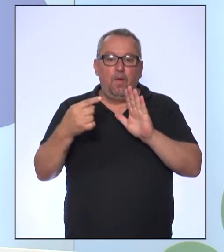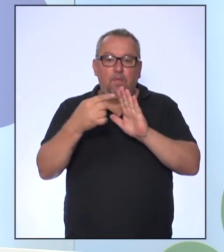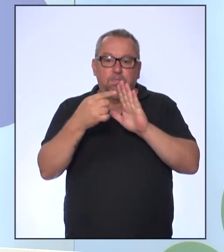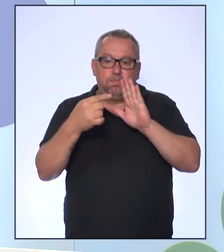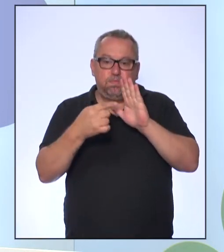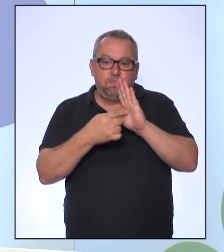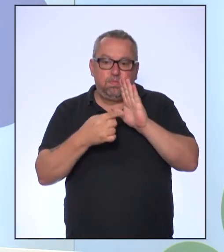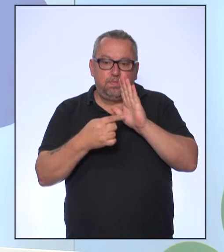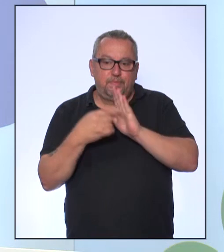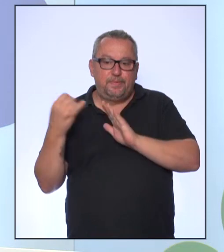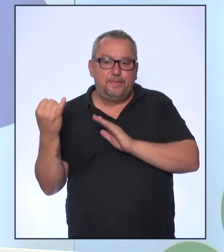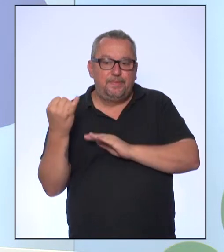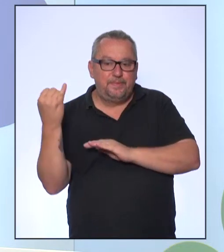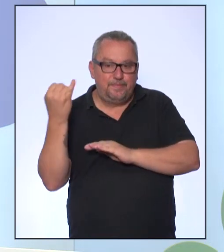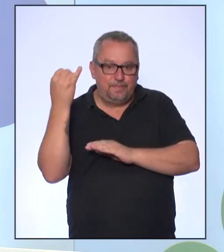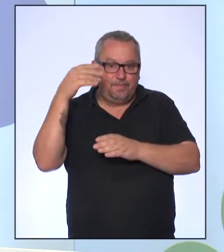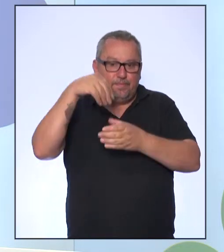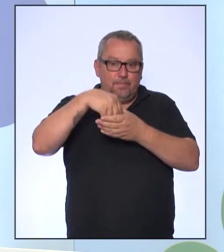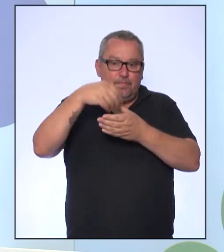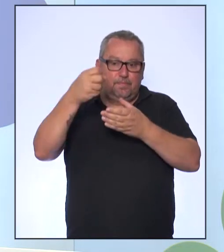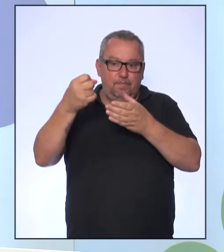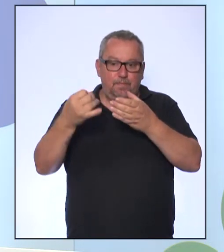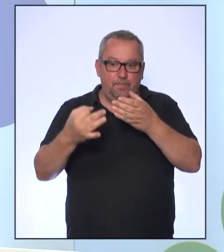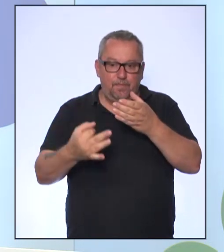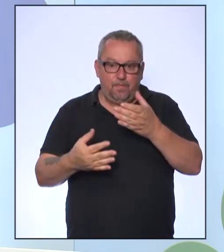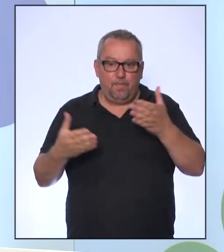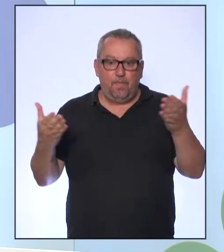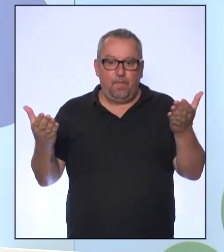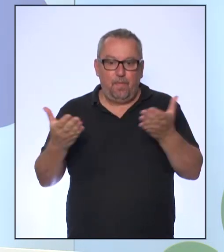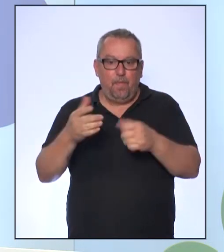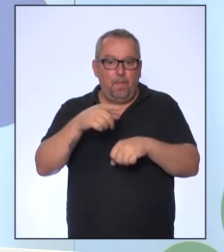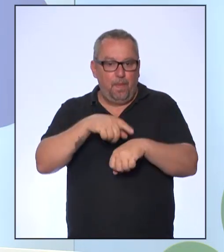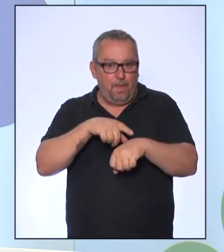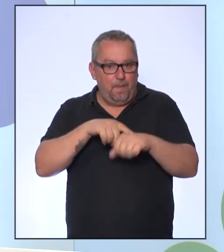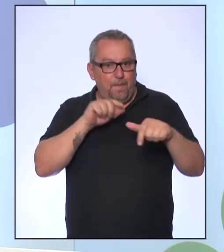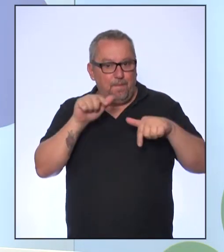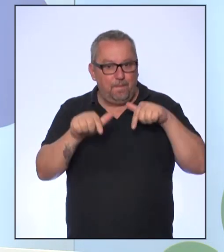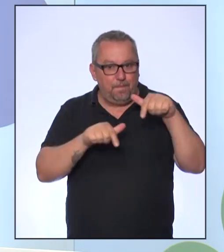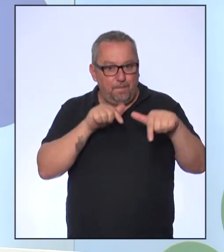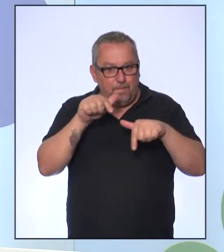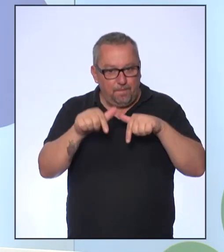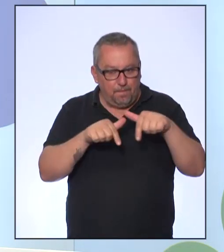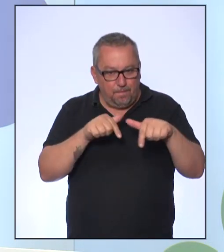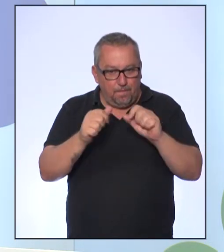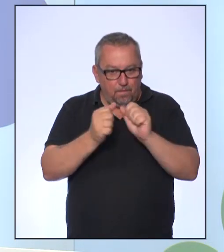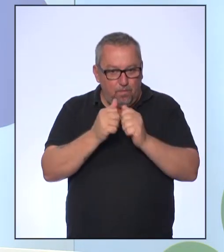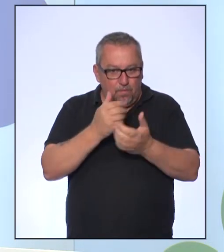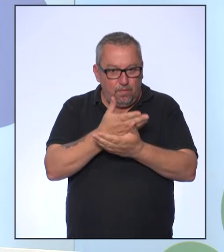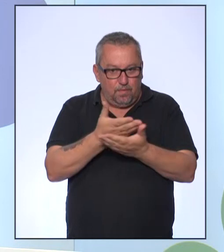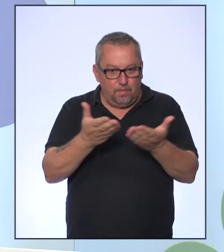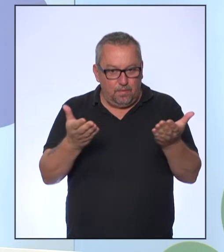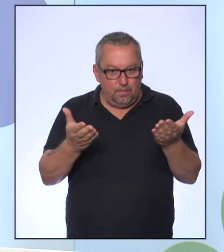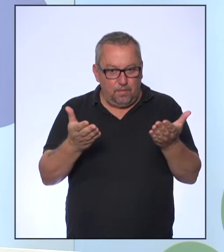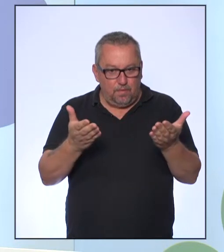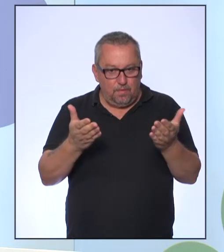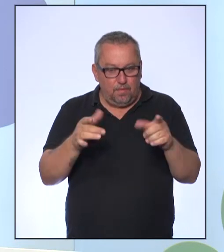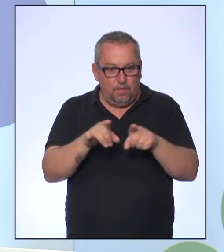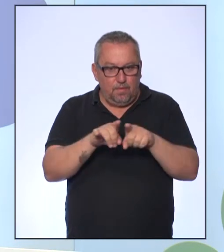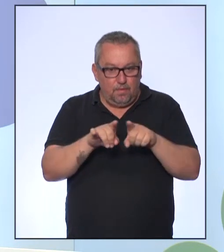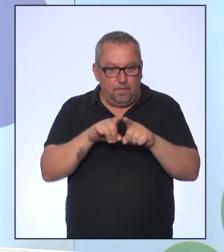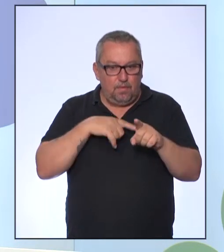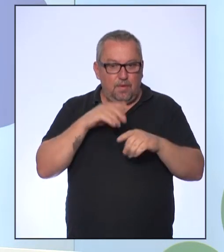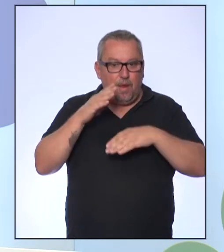desse conteúdo. Estamos aqui nesse momento, né, trabalhando para trabalhar com vocês a complementação